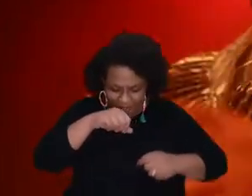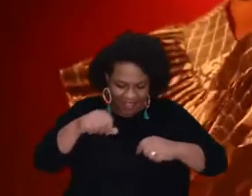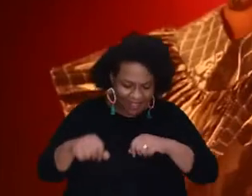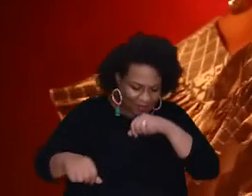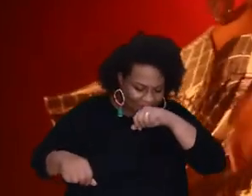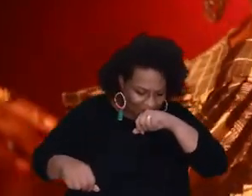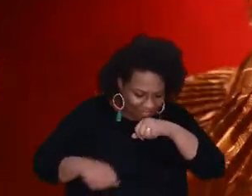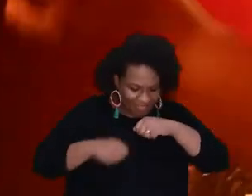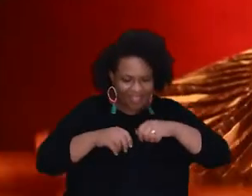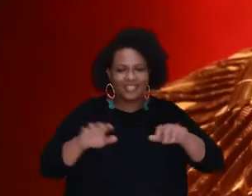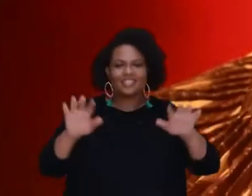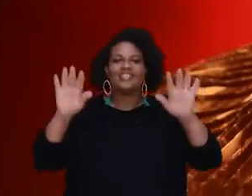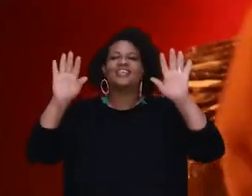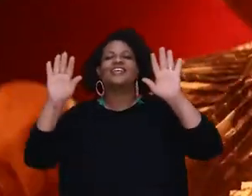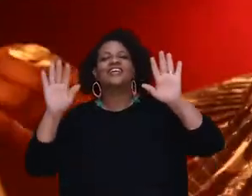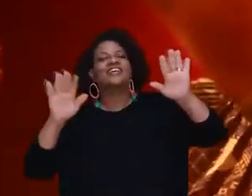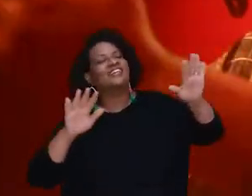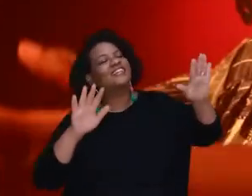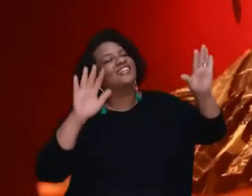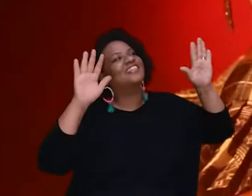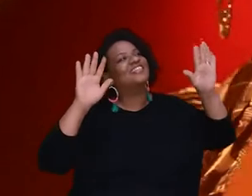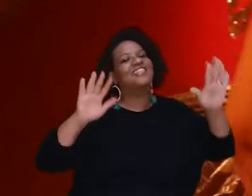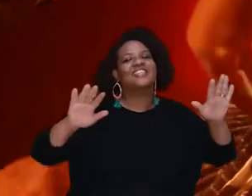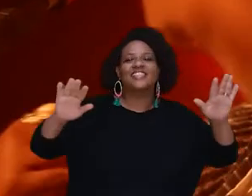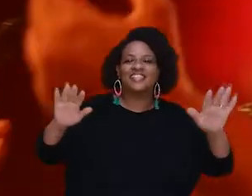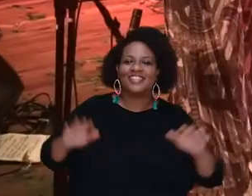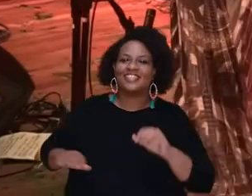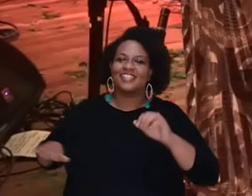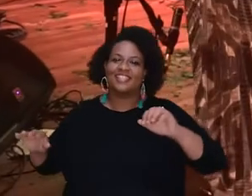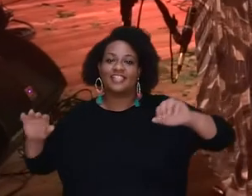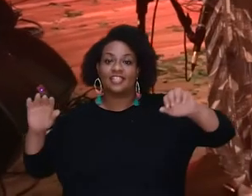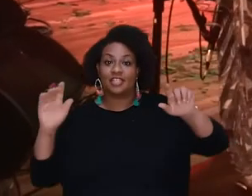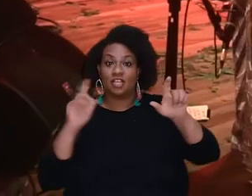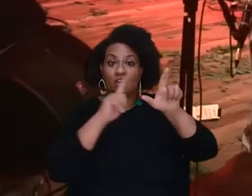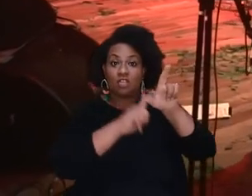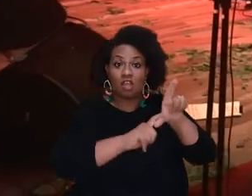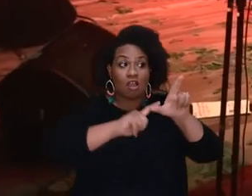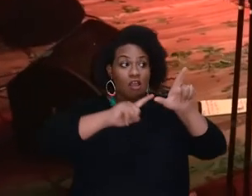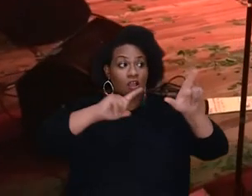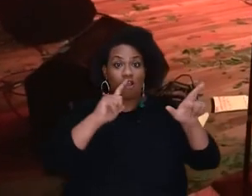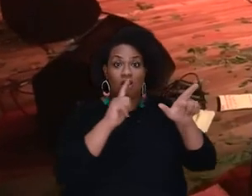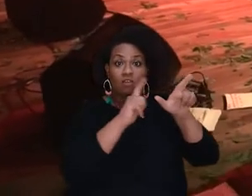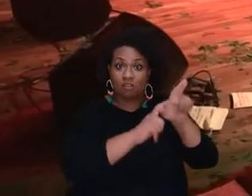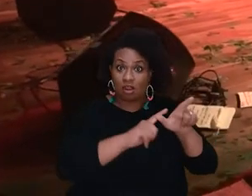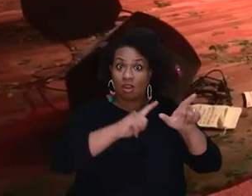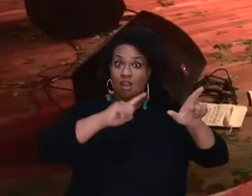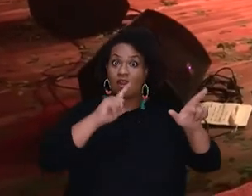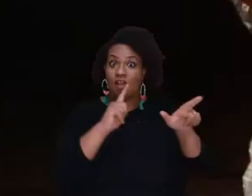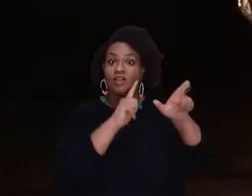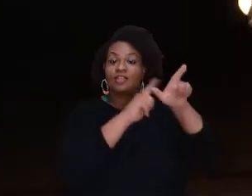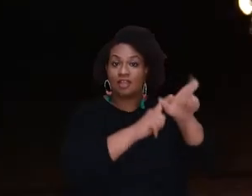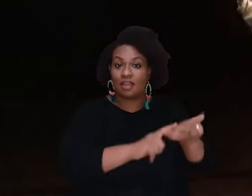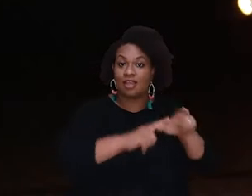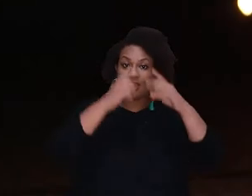a bênção, a bênção, a bênção. Odé Comor, Odé, Odé